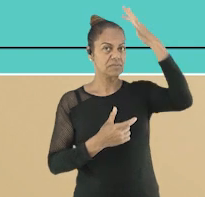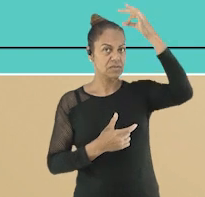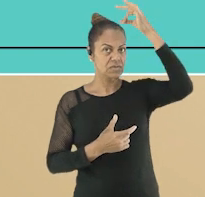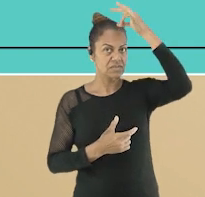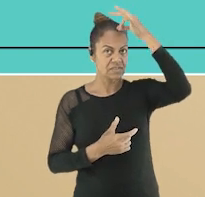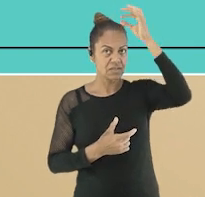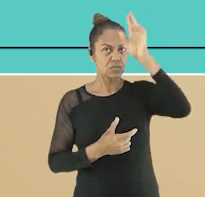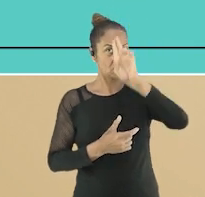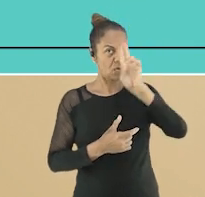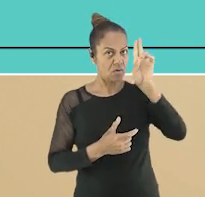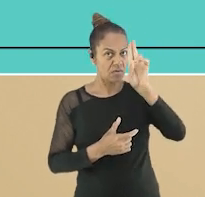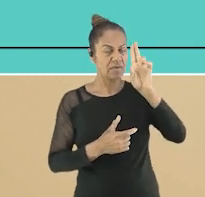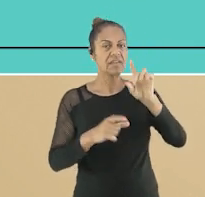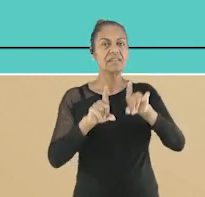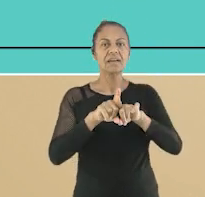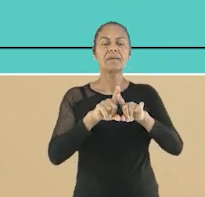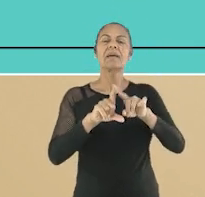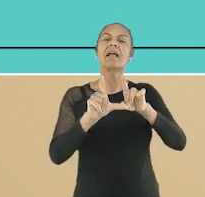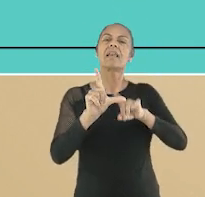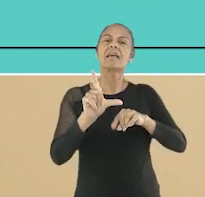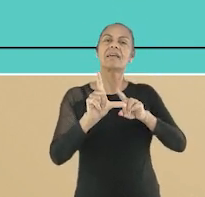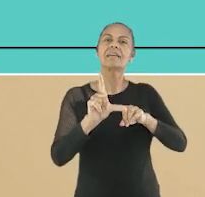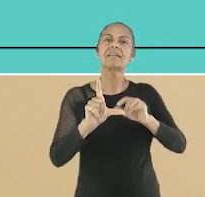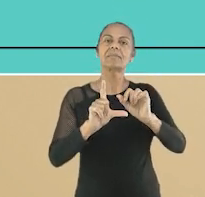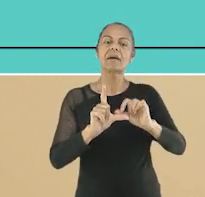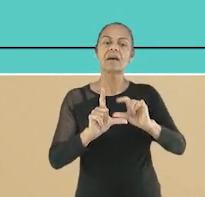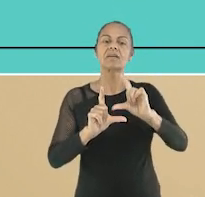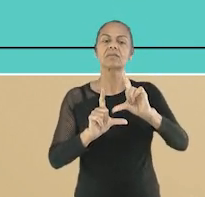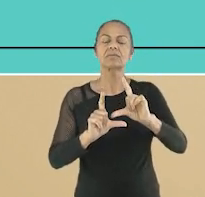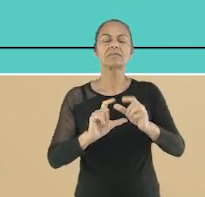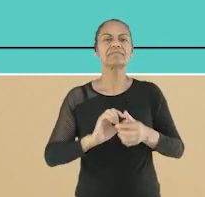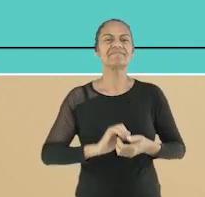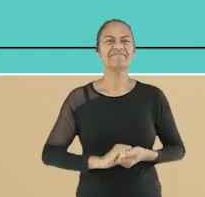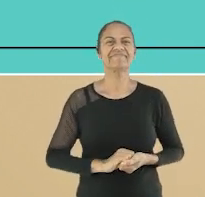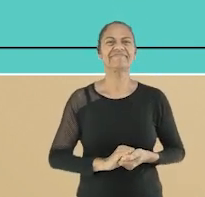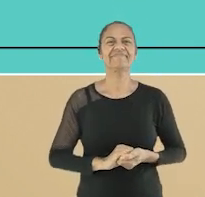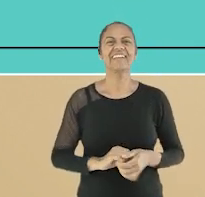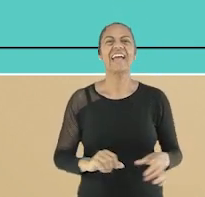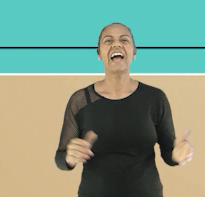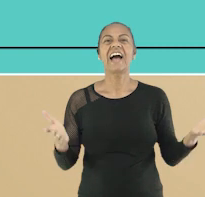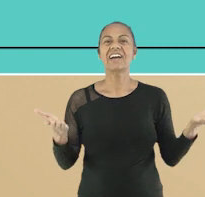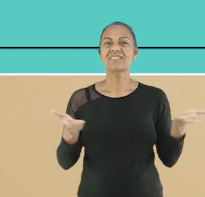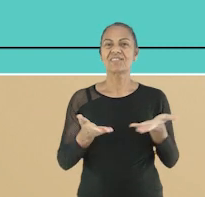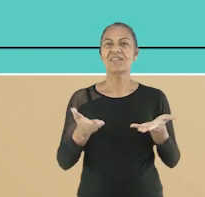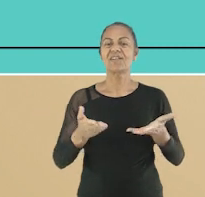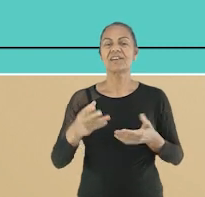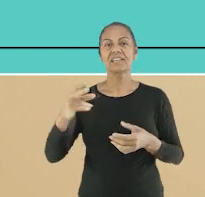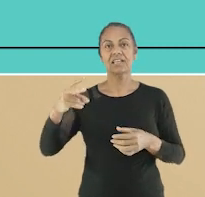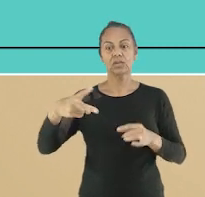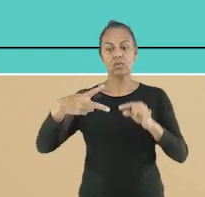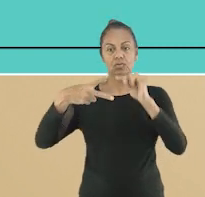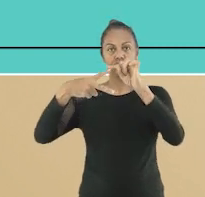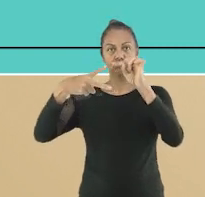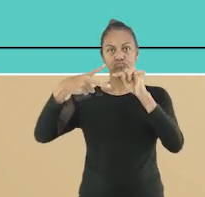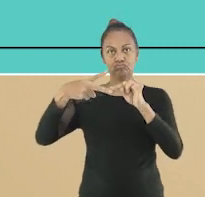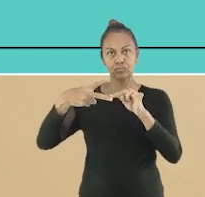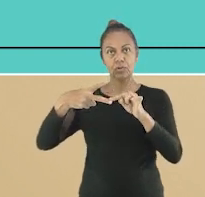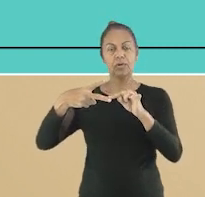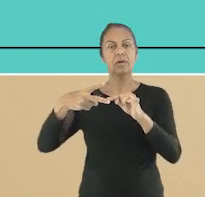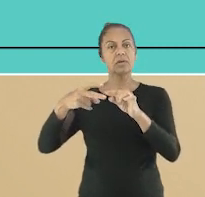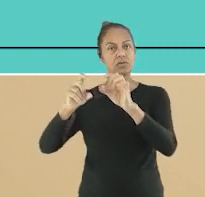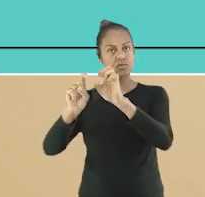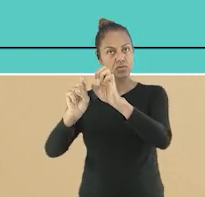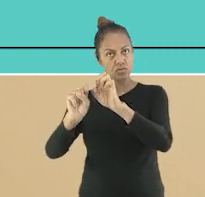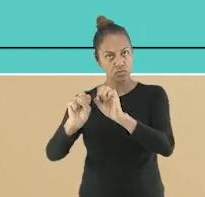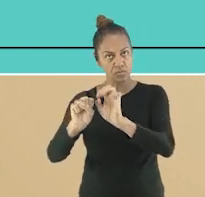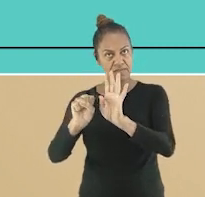os substantivos simples e os substantivos compostos. Eu vou falar sobre esses dois substantivos ao mesmo